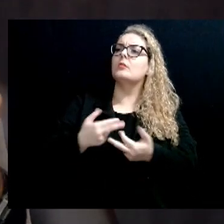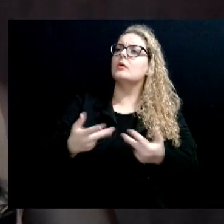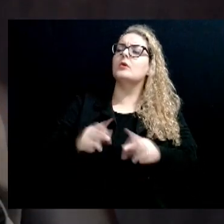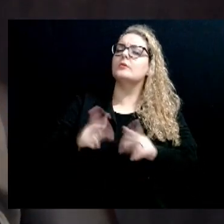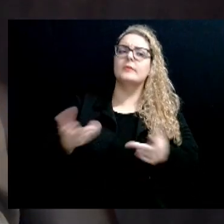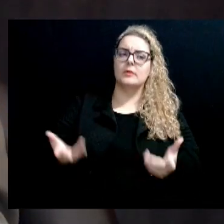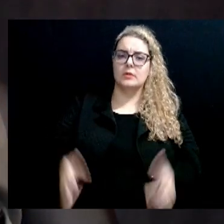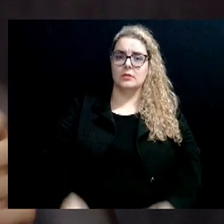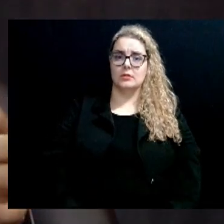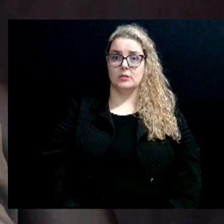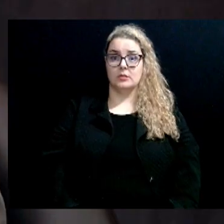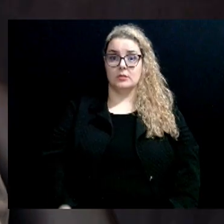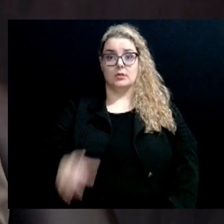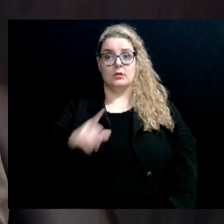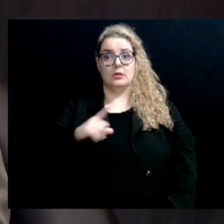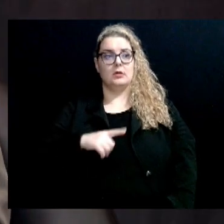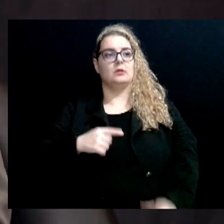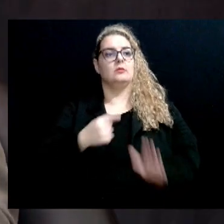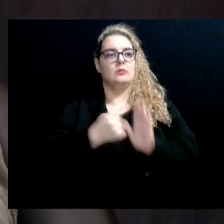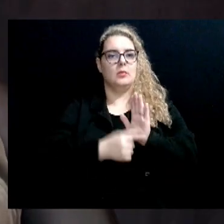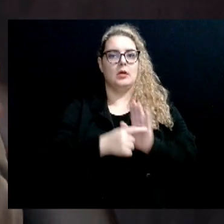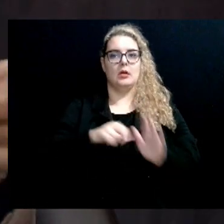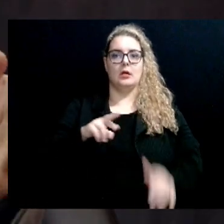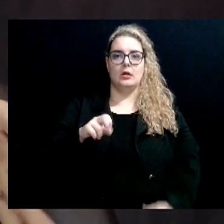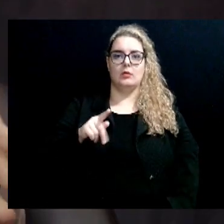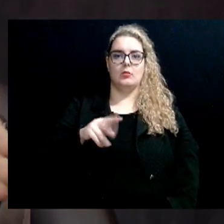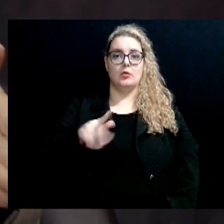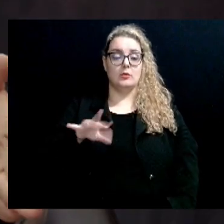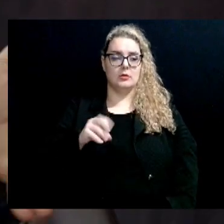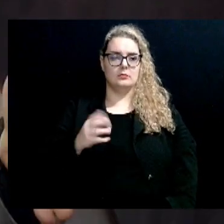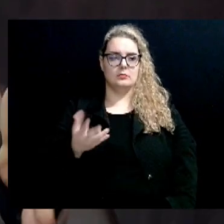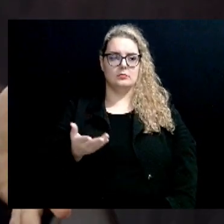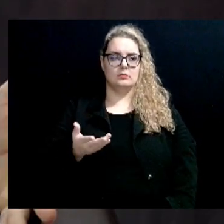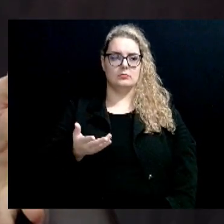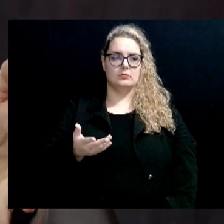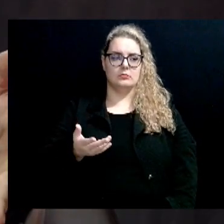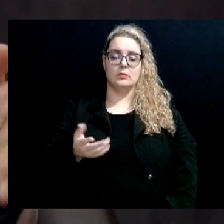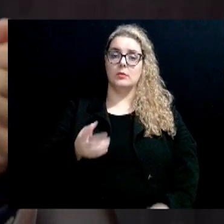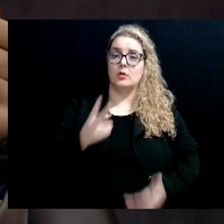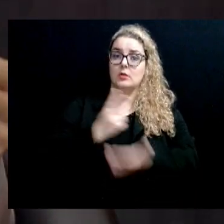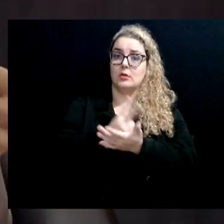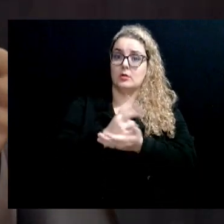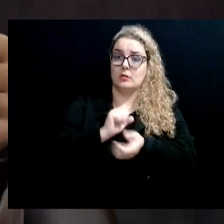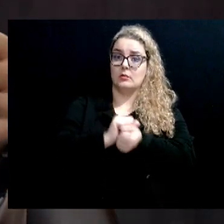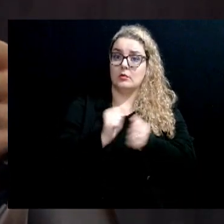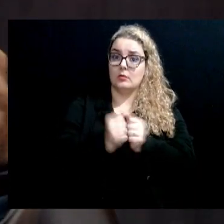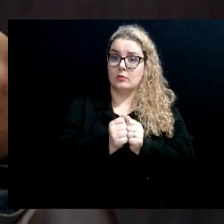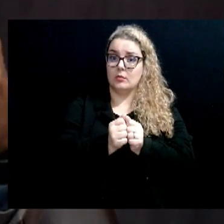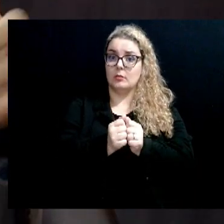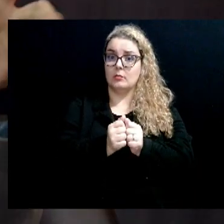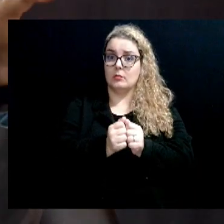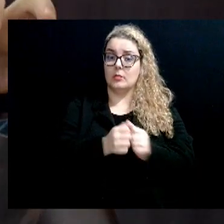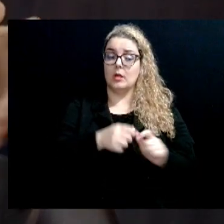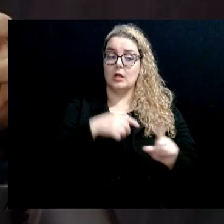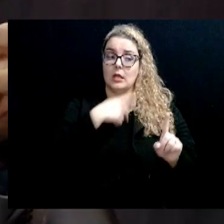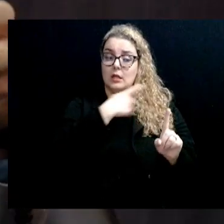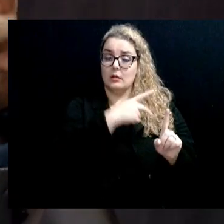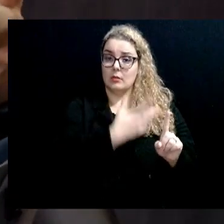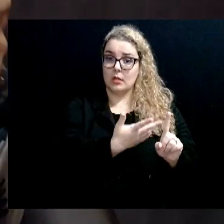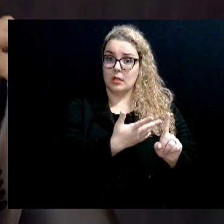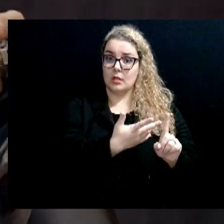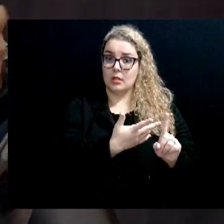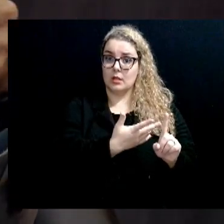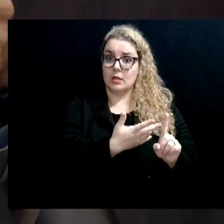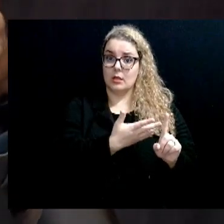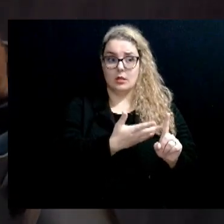uma reprovação. Aí ele fala assim, opa, quer dizer, toda vez que eu me moldei ao meu parceiro, eu consegui, ele sempre me valorizou, ele